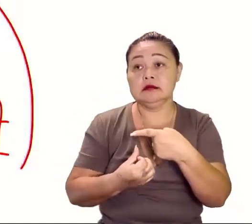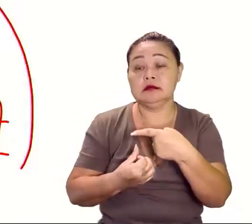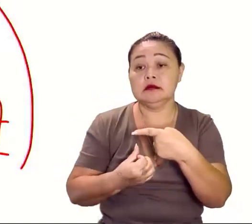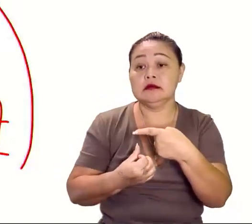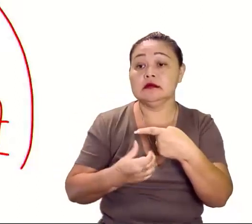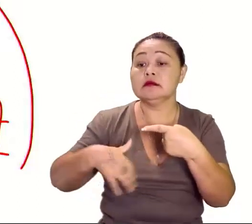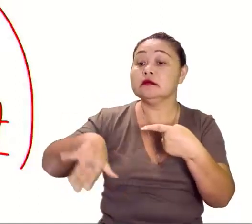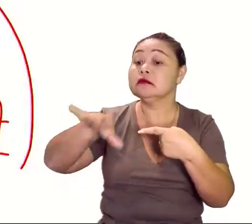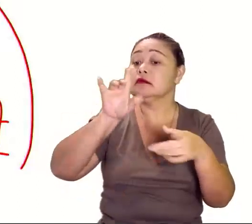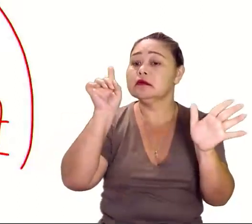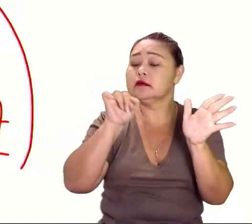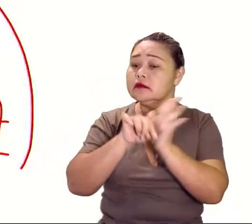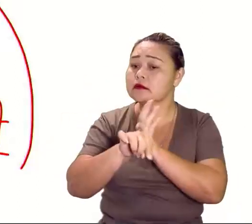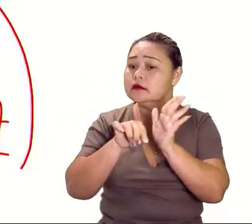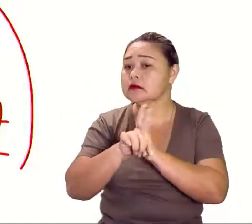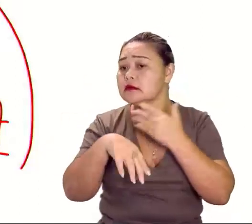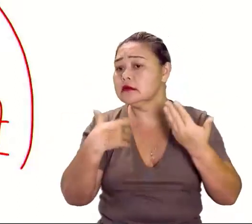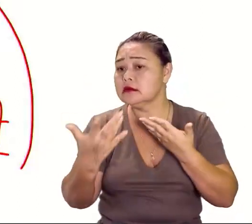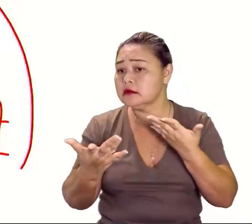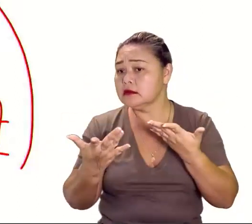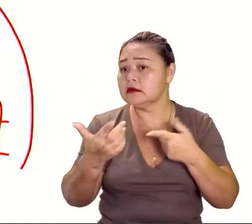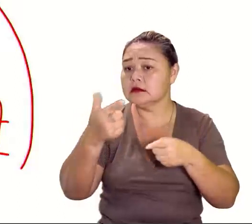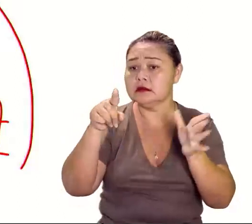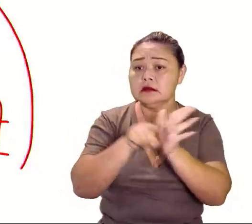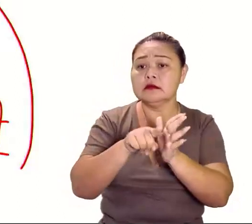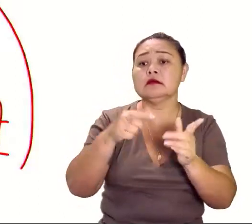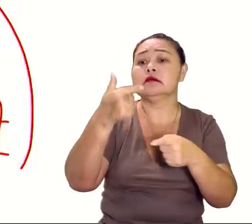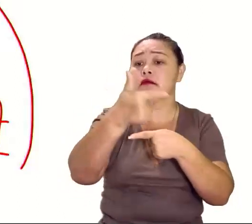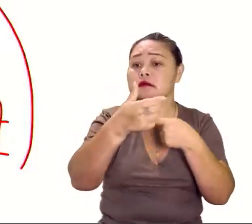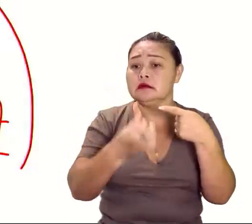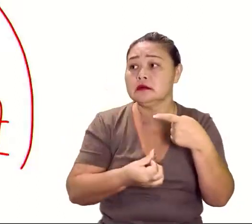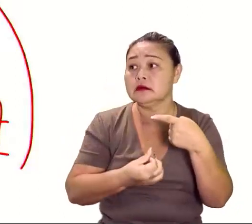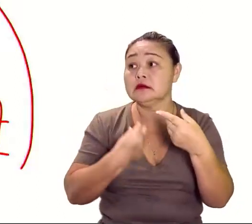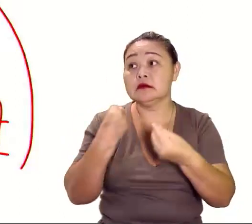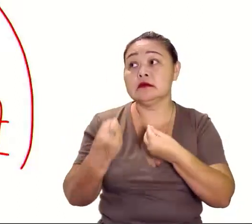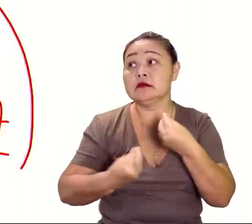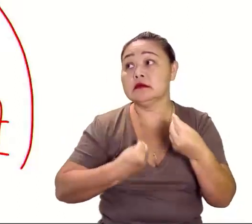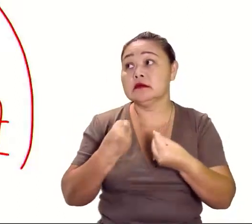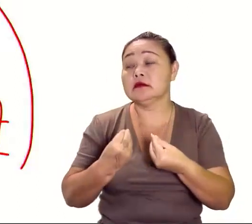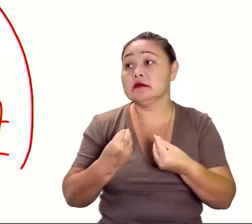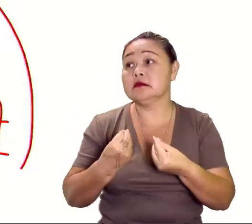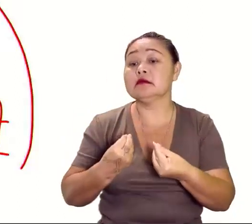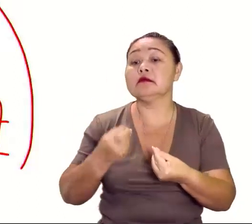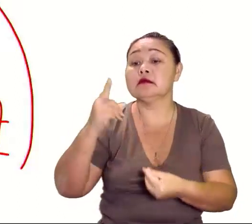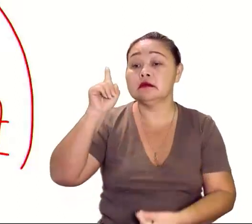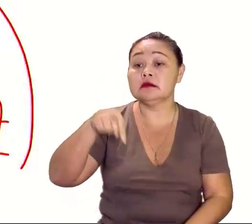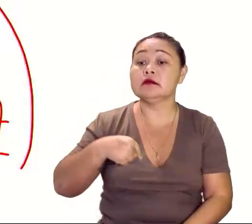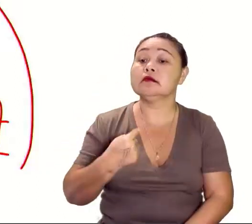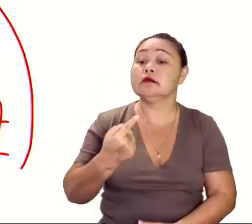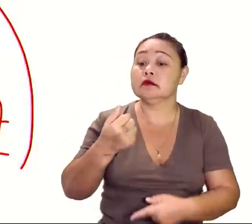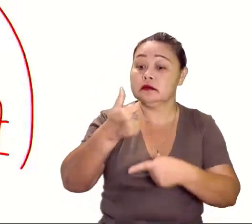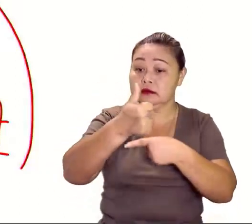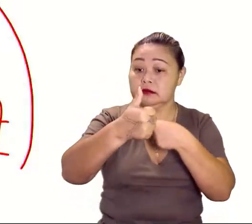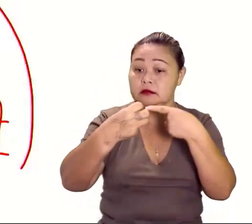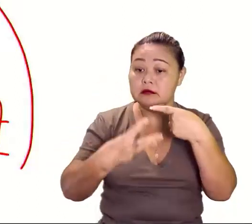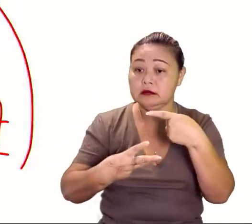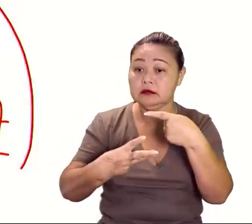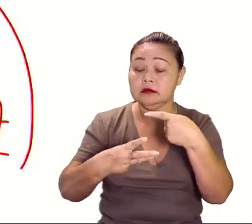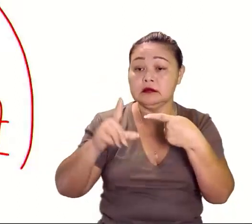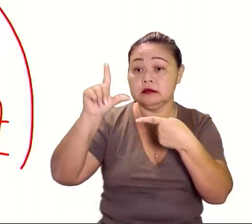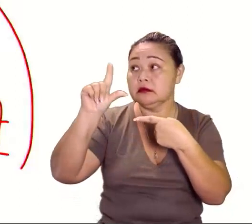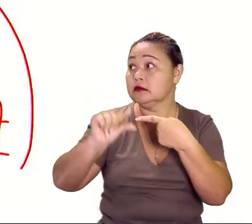a galera fica se perguntando, mas e aí? Menos 2 sextos? Como que fica? Menos 1 terço. Só simplifica a